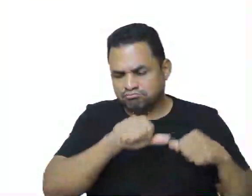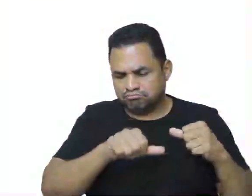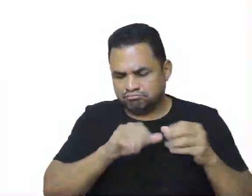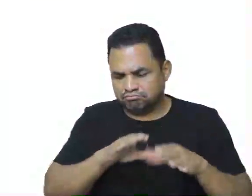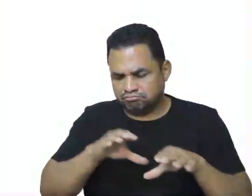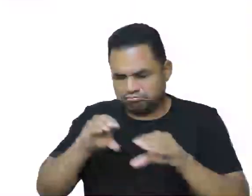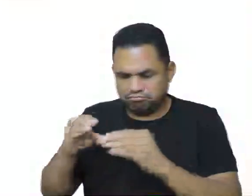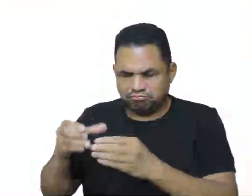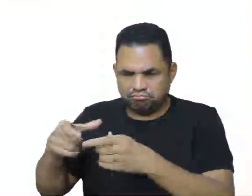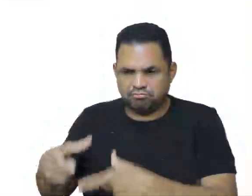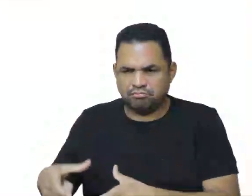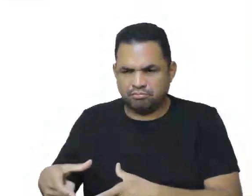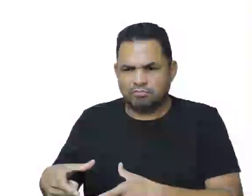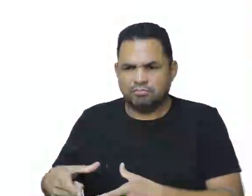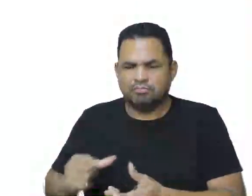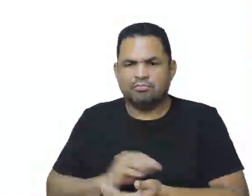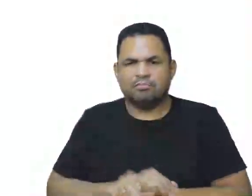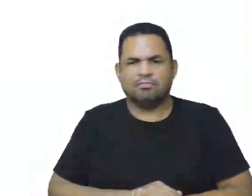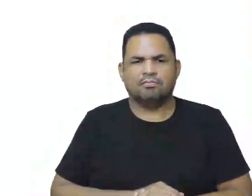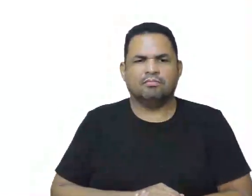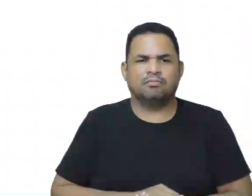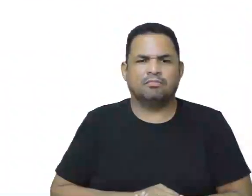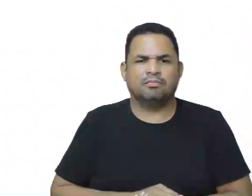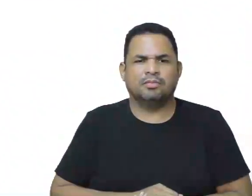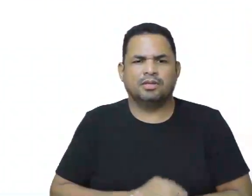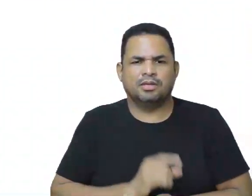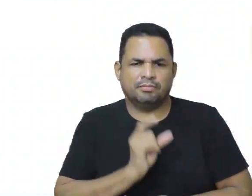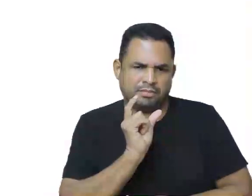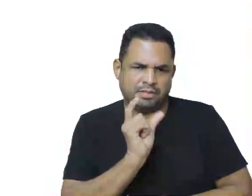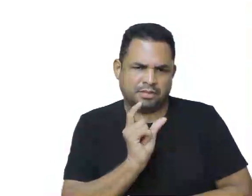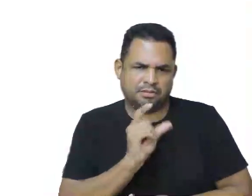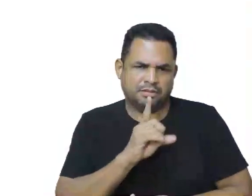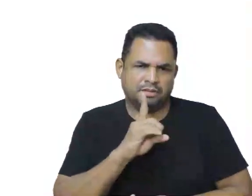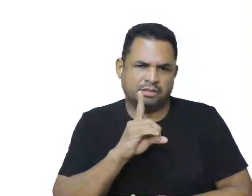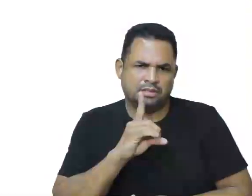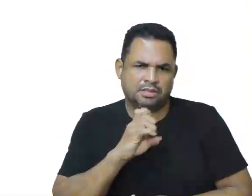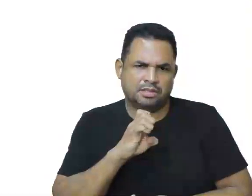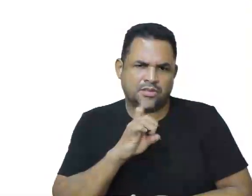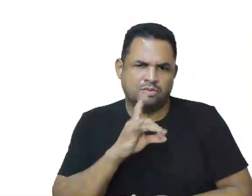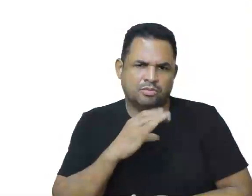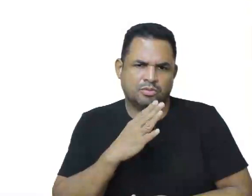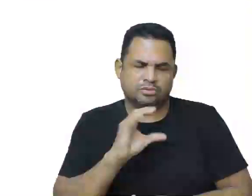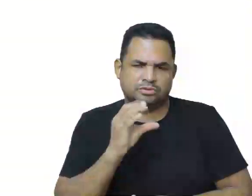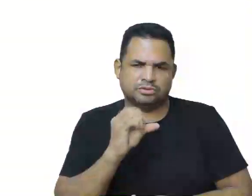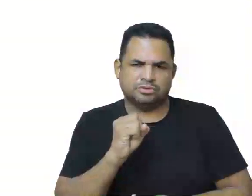para outras áreas. Os termos aí, decomposição,